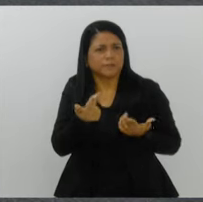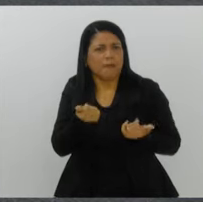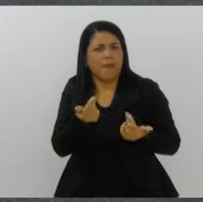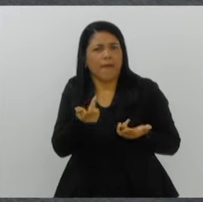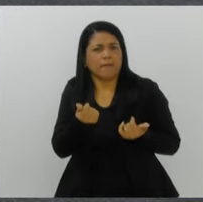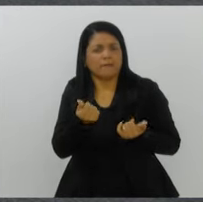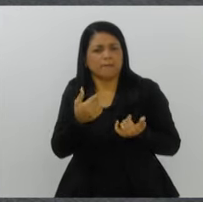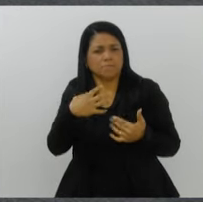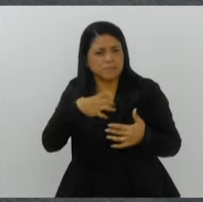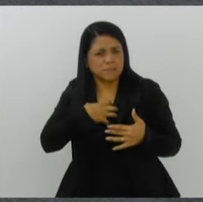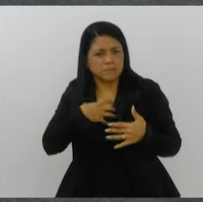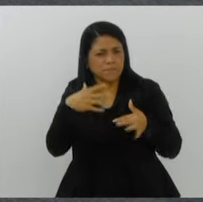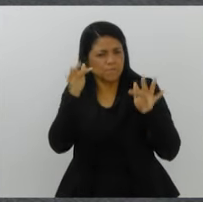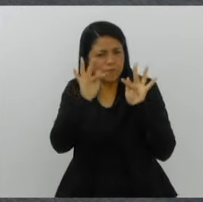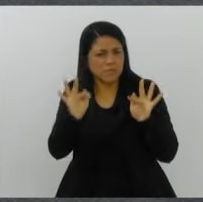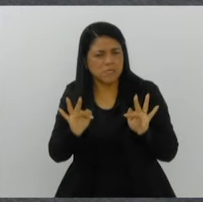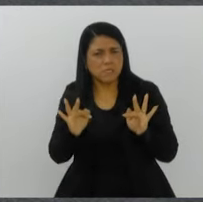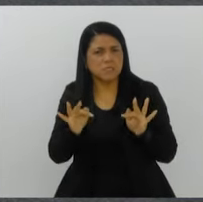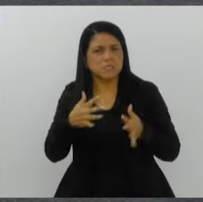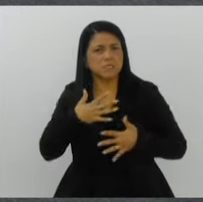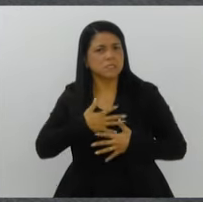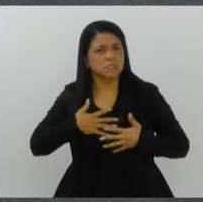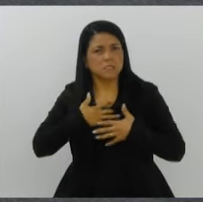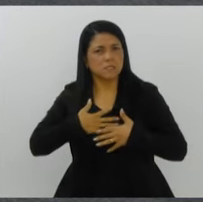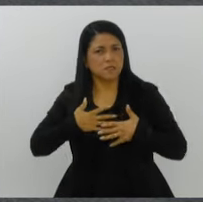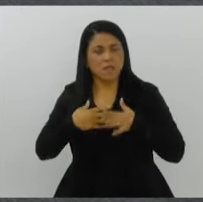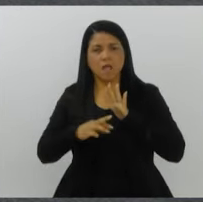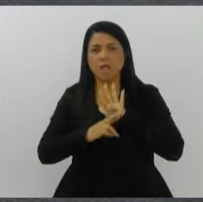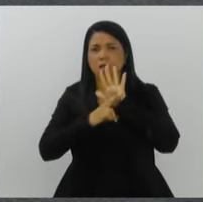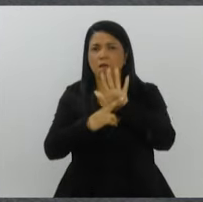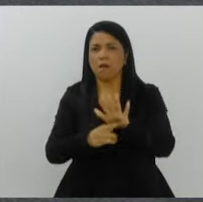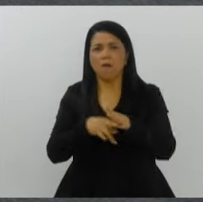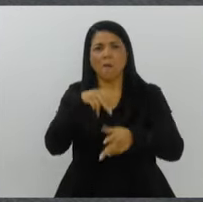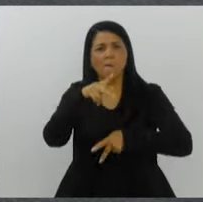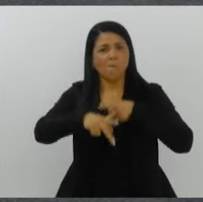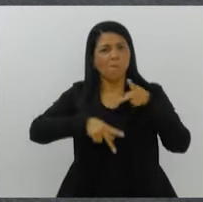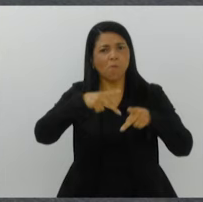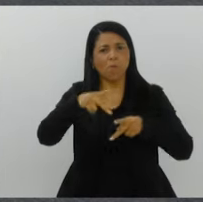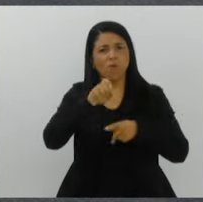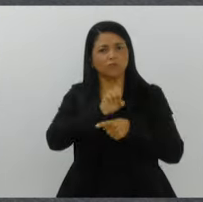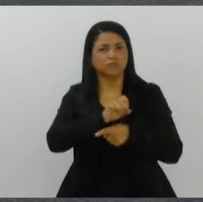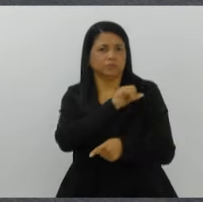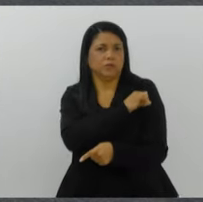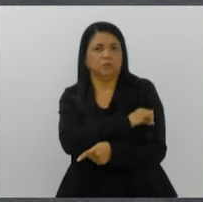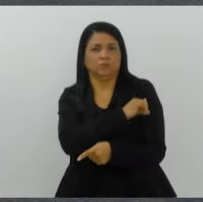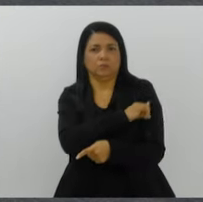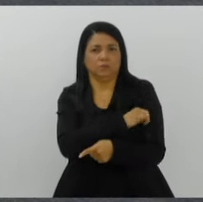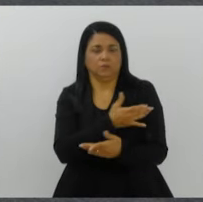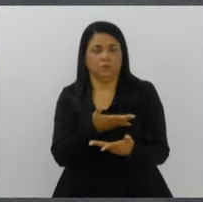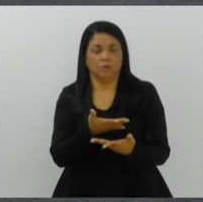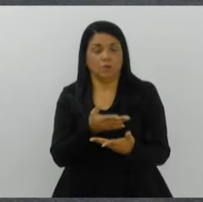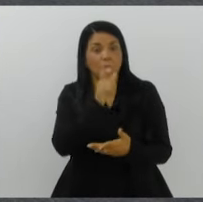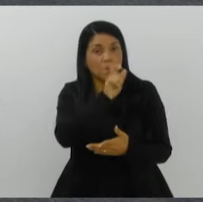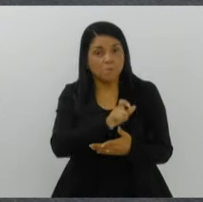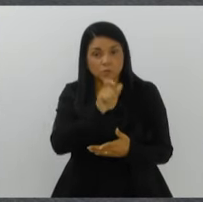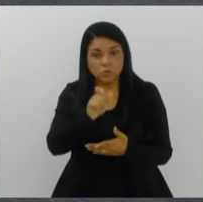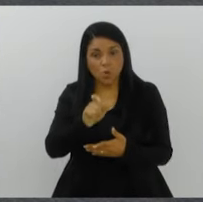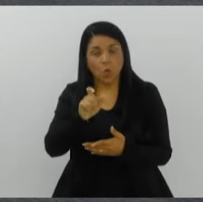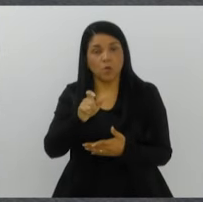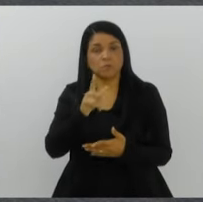Estou feliz, satisfeita de estar representando o povo do Estado do Rio de Janeiro. Pessoas como